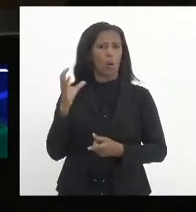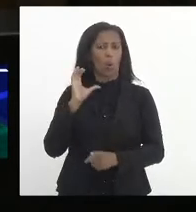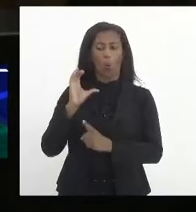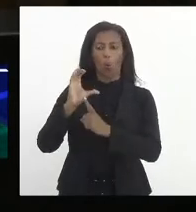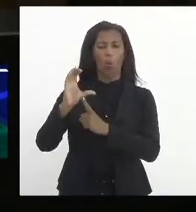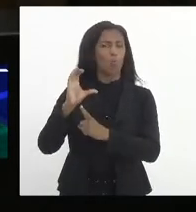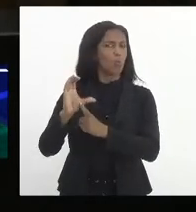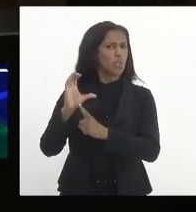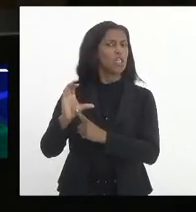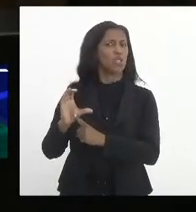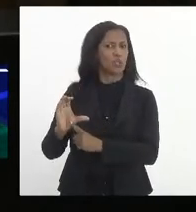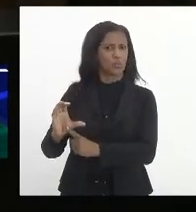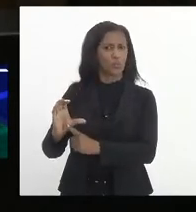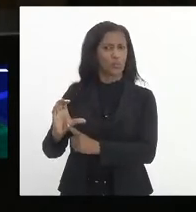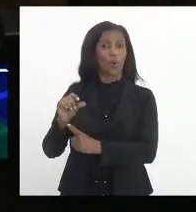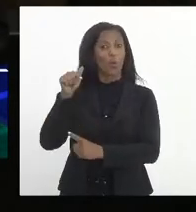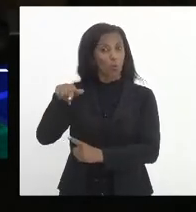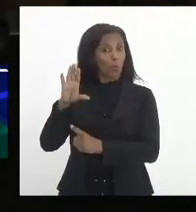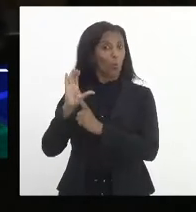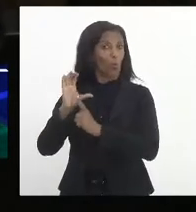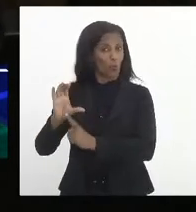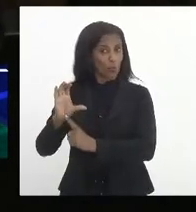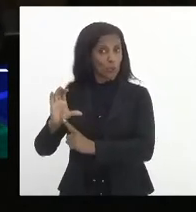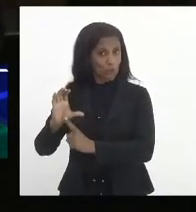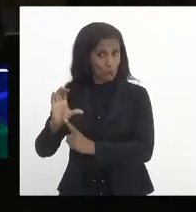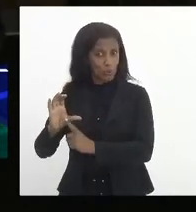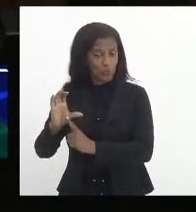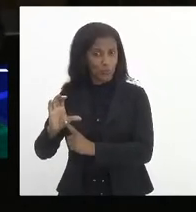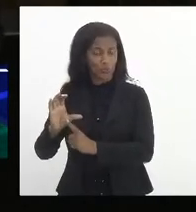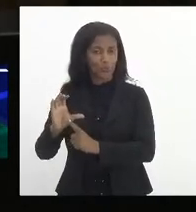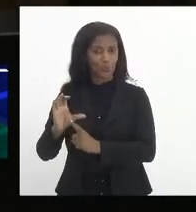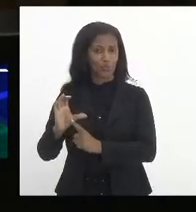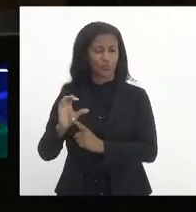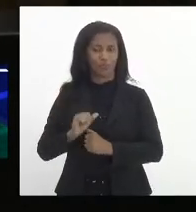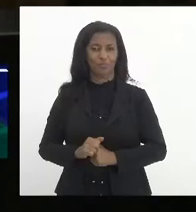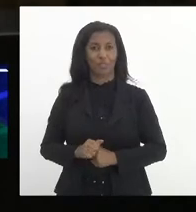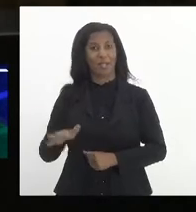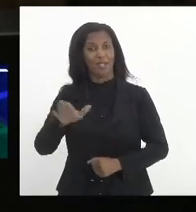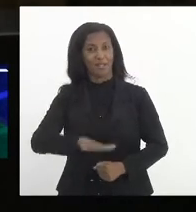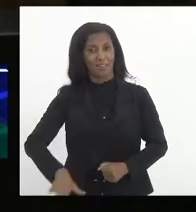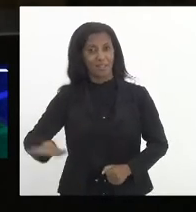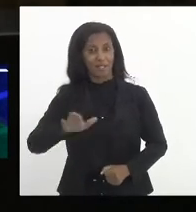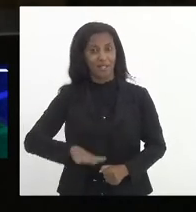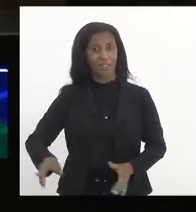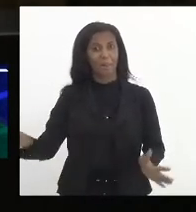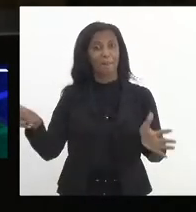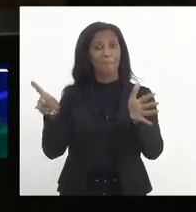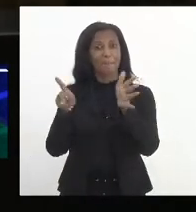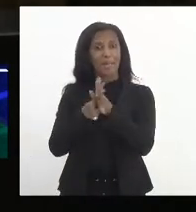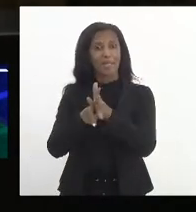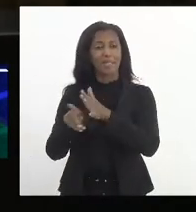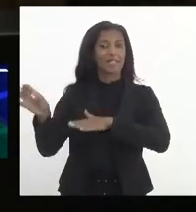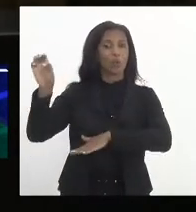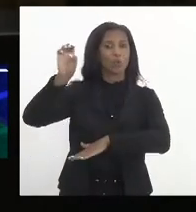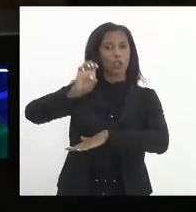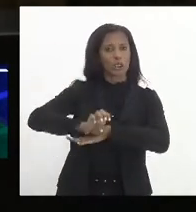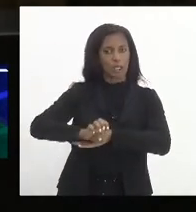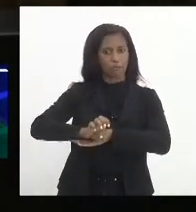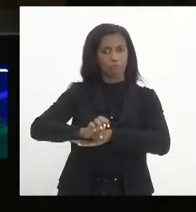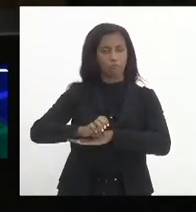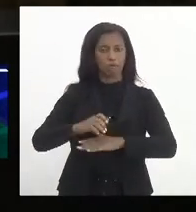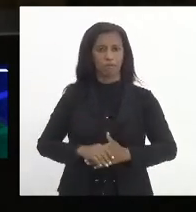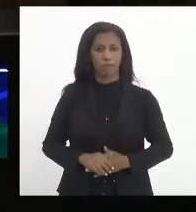né no comunismo e as Crianças pertencem ao estado